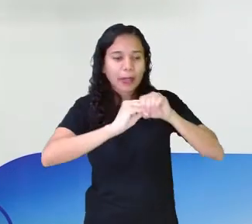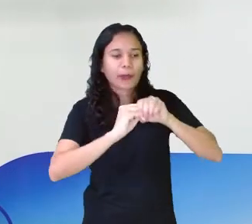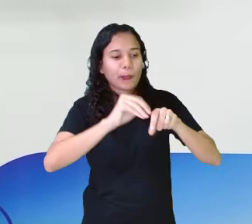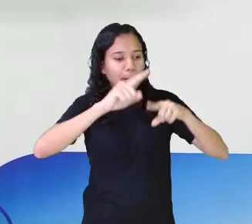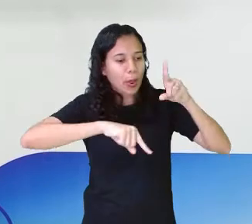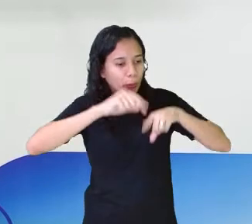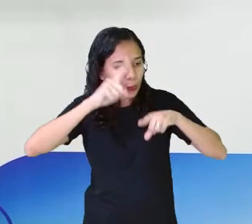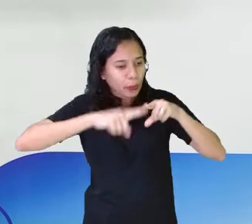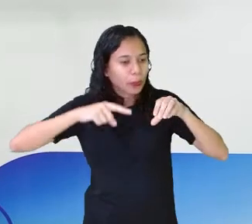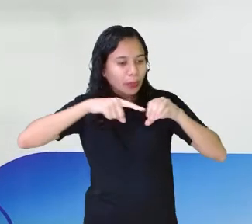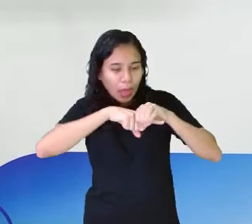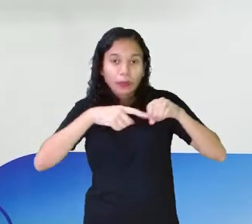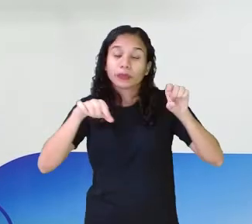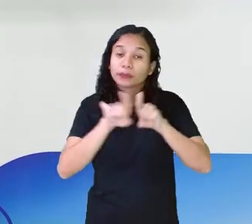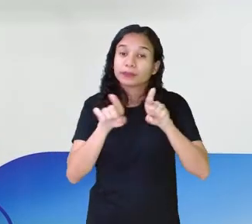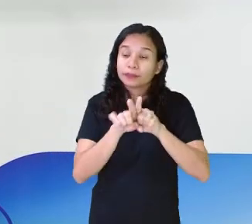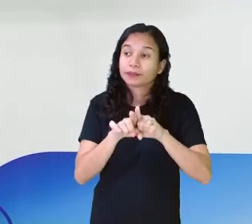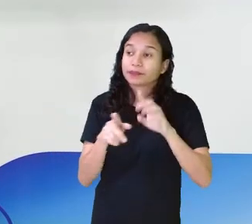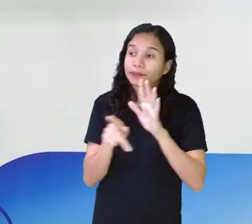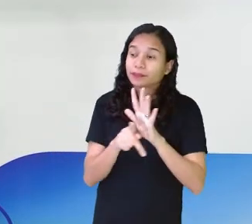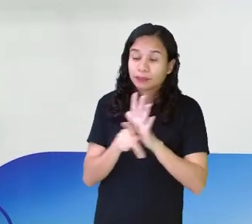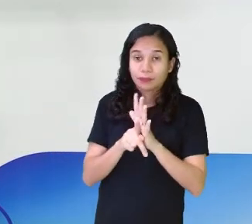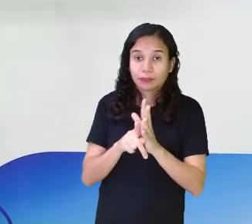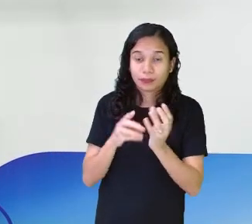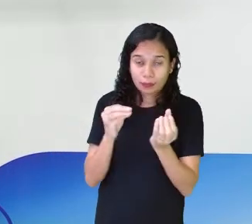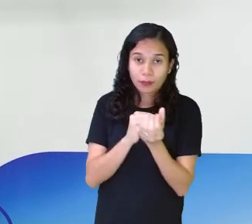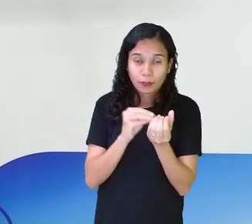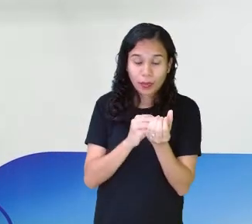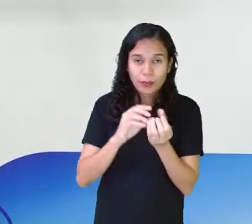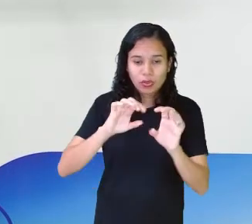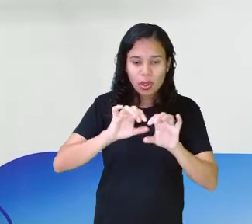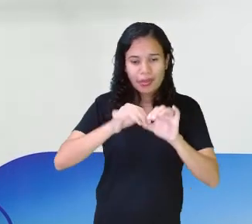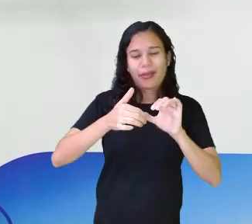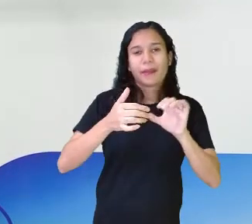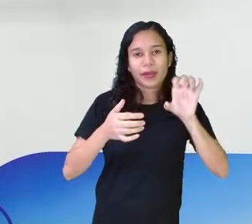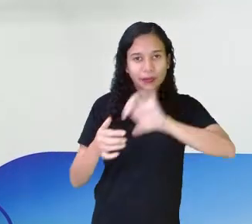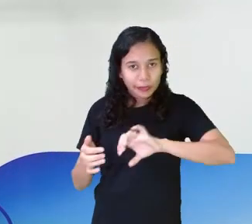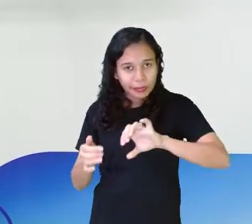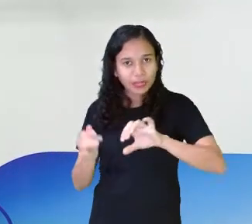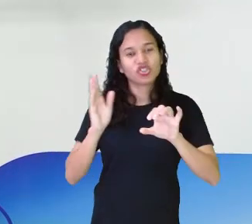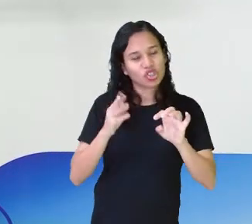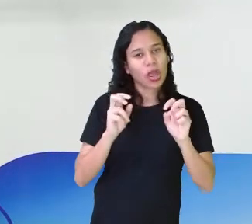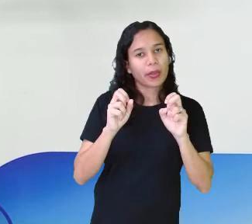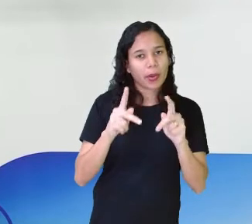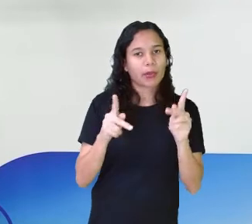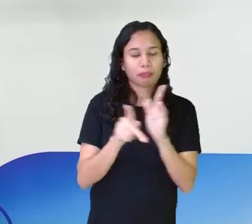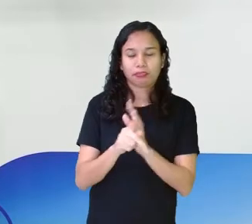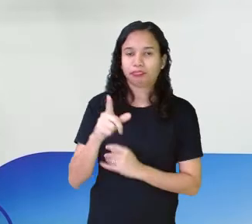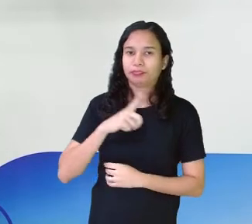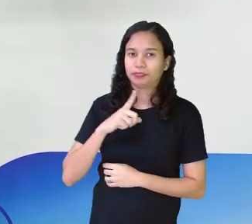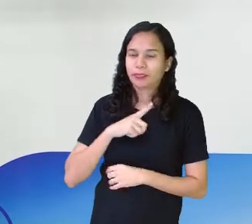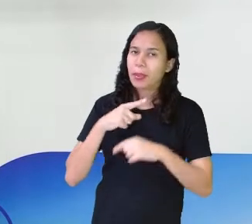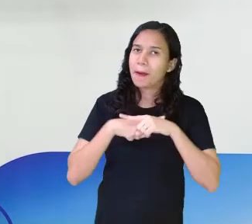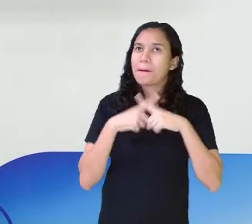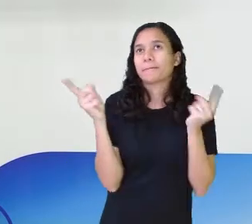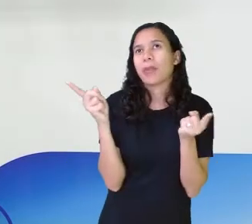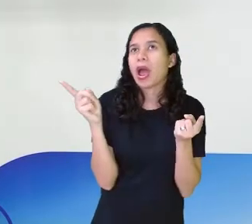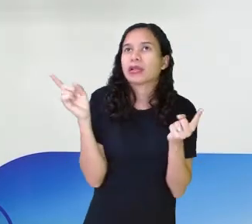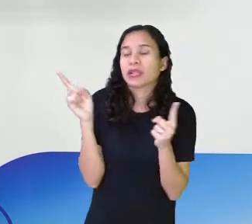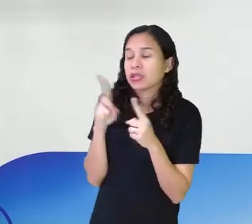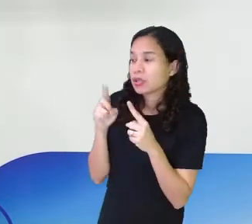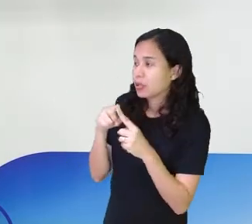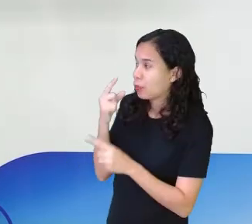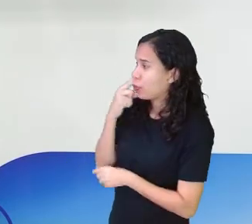dental e o tubo vem aqui dentro, né? Claro que ela já vem montadinha desse jeito. Mas esse tipo